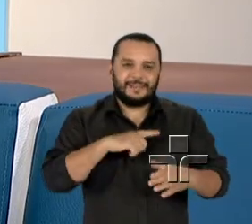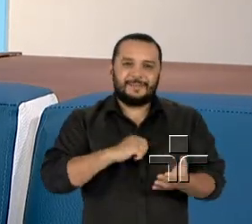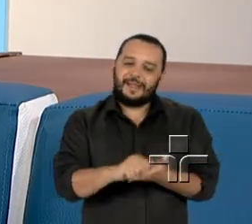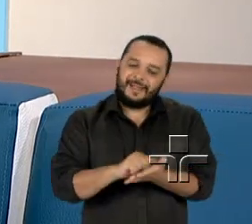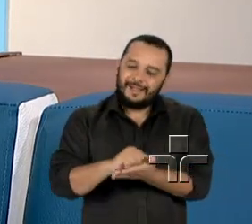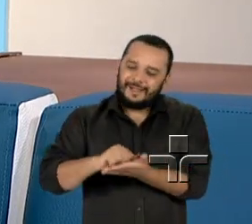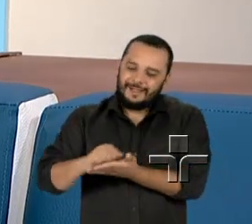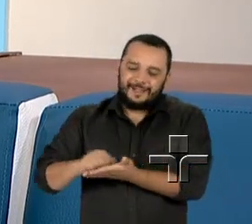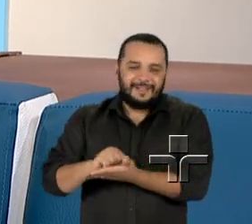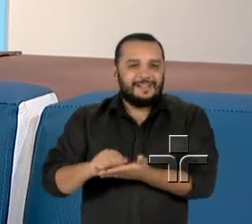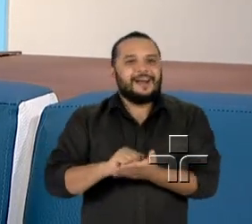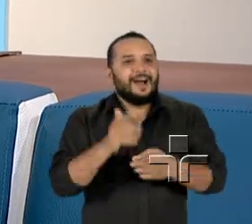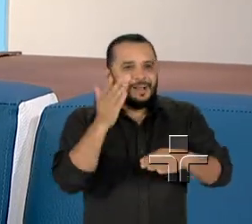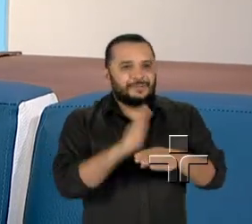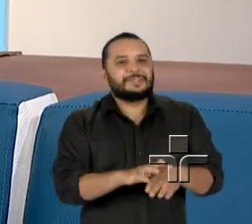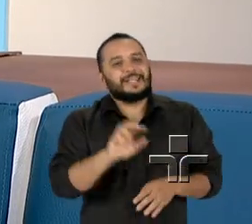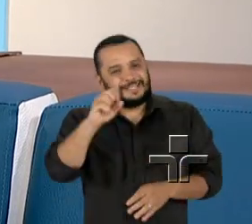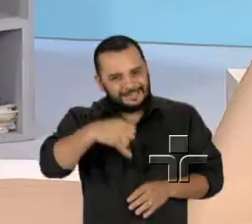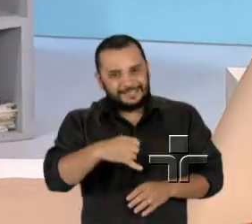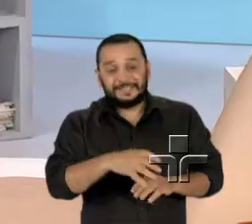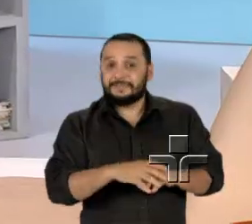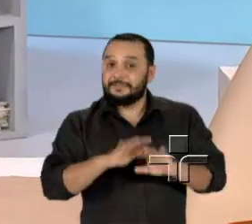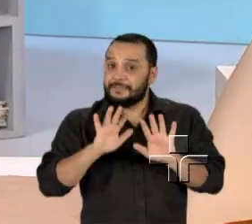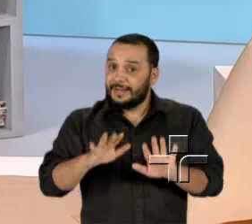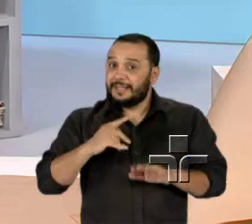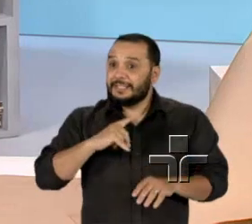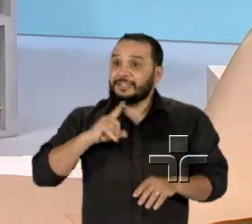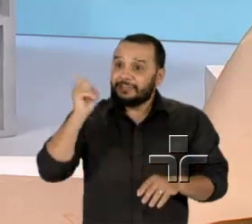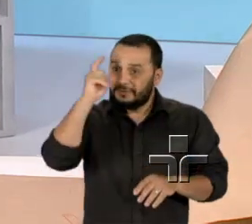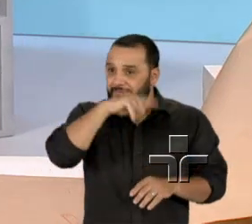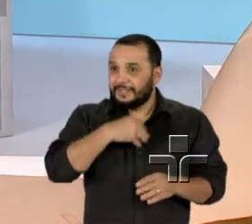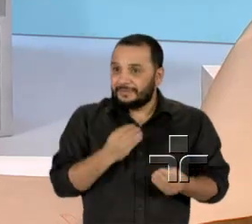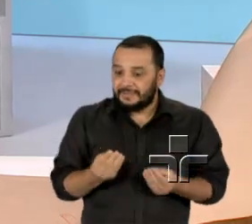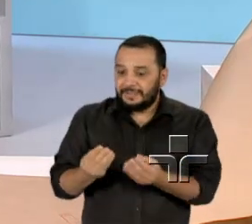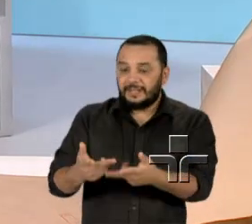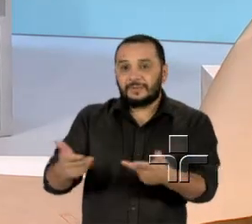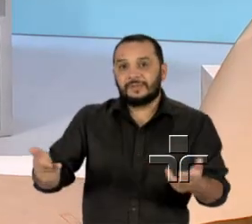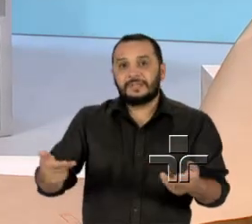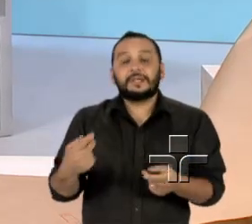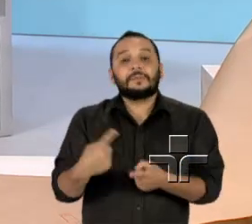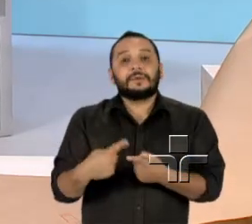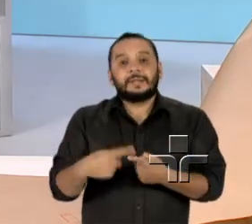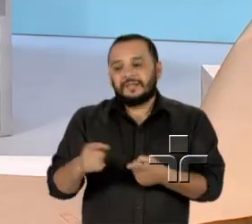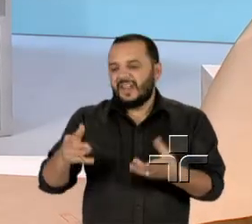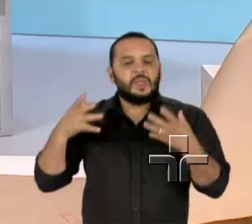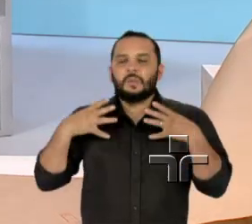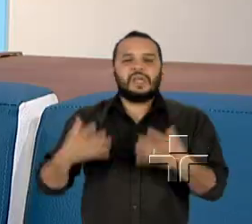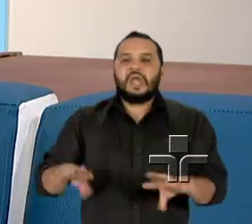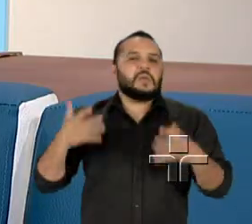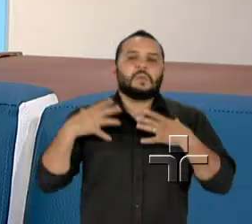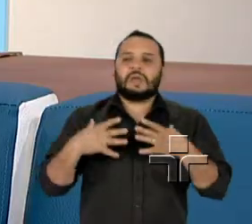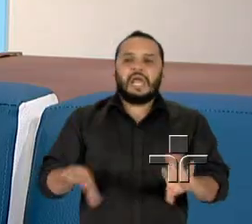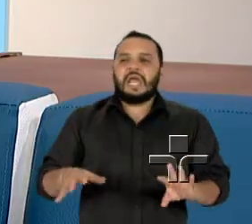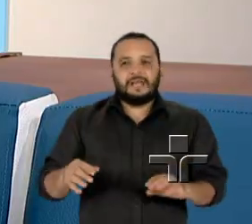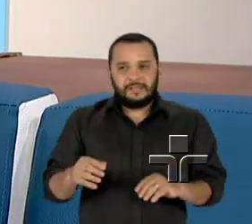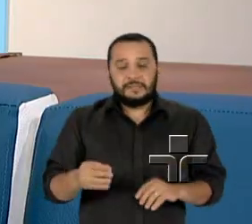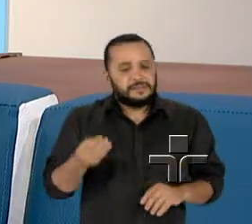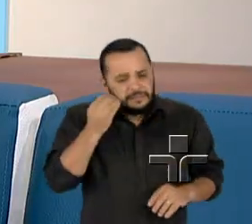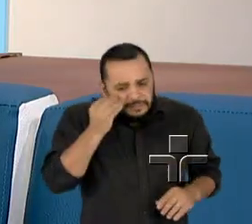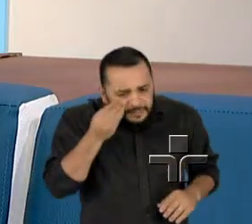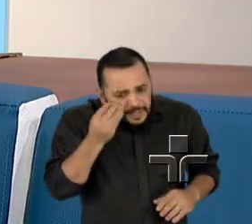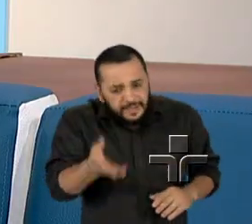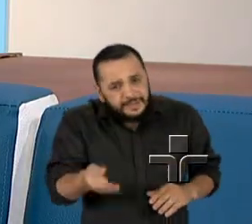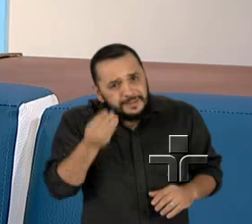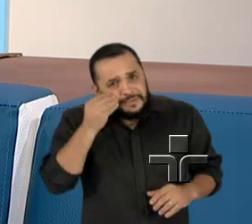louça, mas assim, é difícil ofertar as coisas para ela, porque ela fala, primeiro eles falam que não querem, né? É verdade, ah, não quer. Não quer nem experimentar. Não, filha, né? Você tem